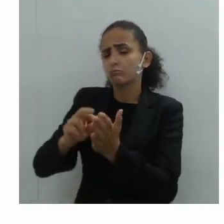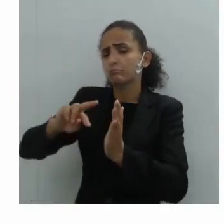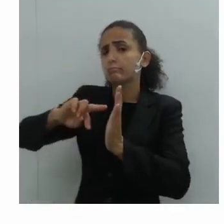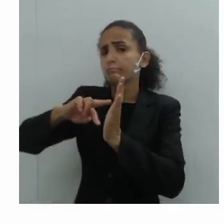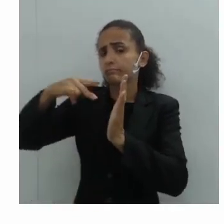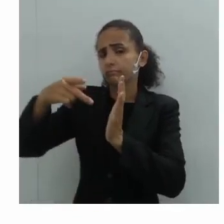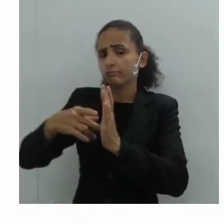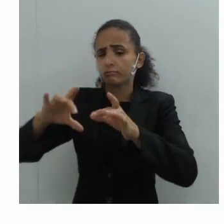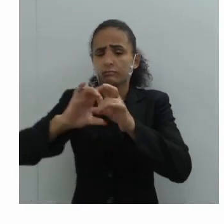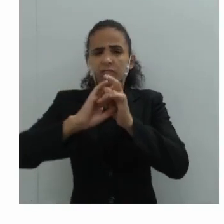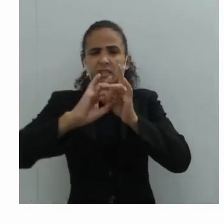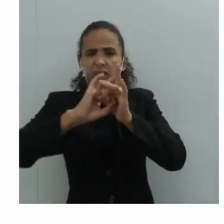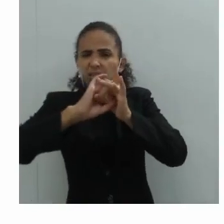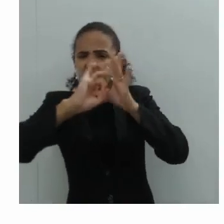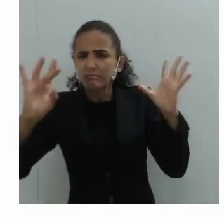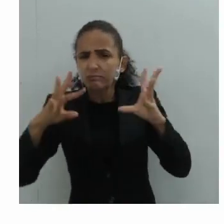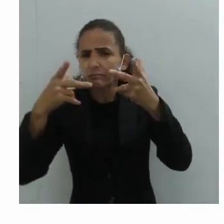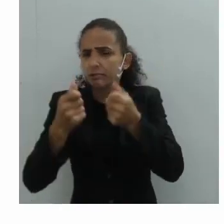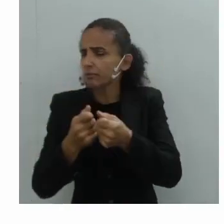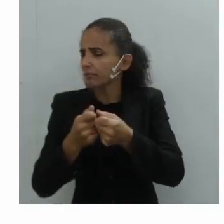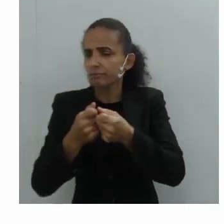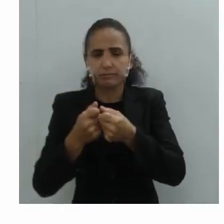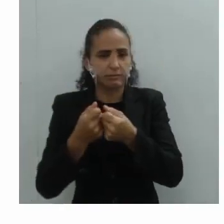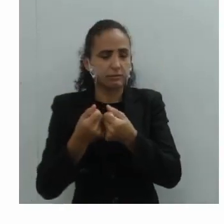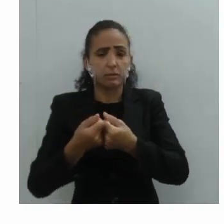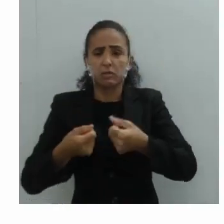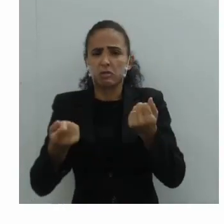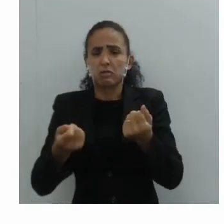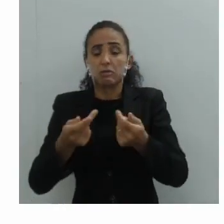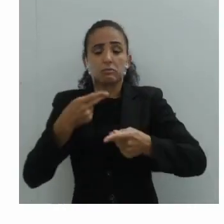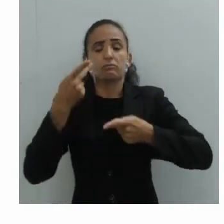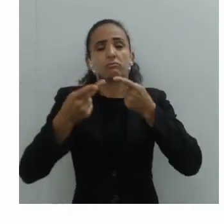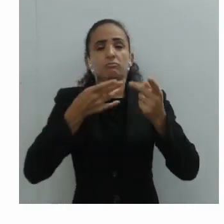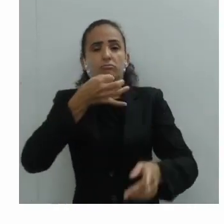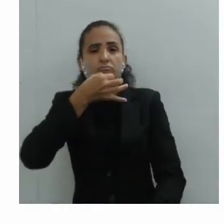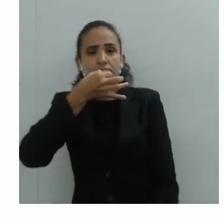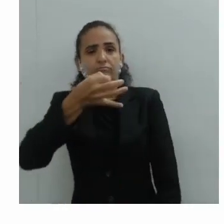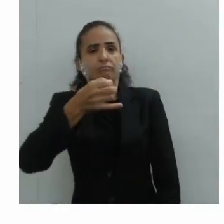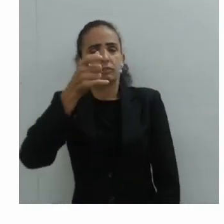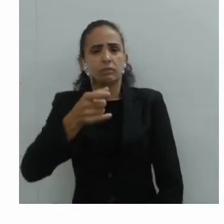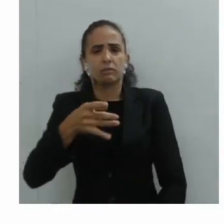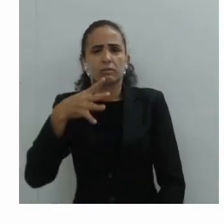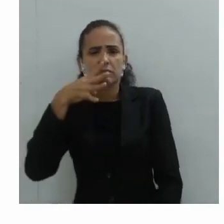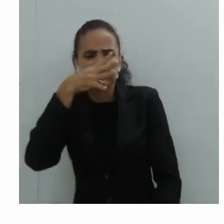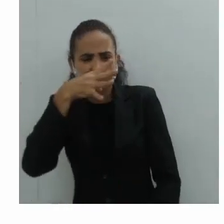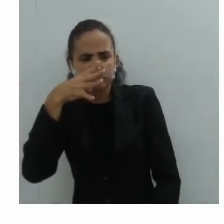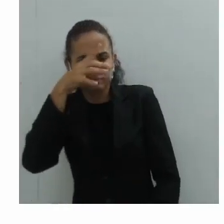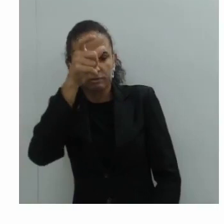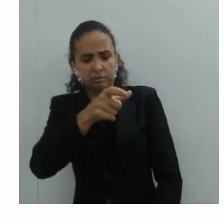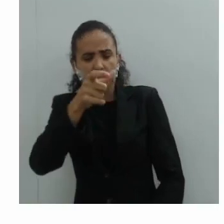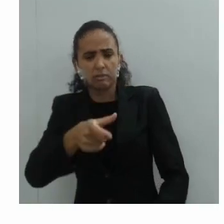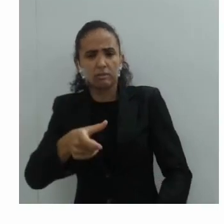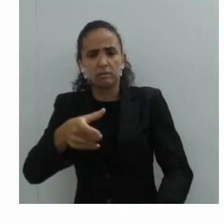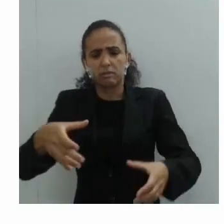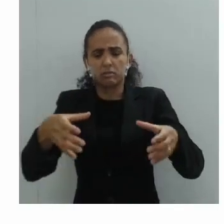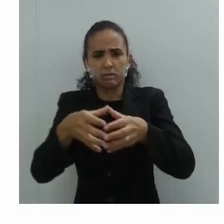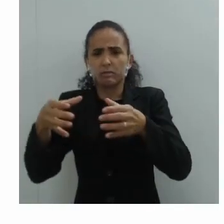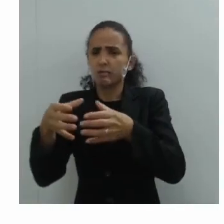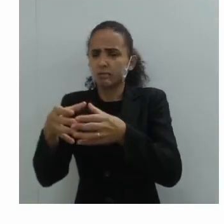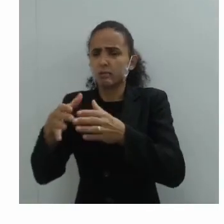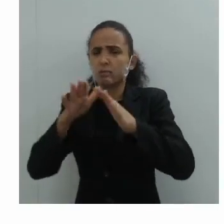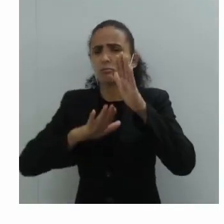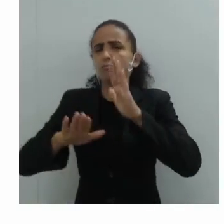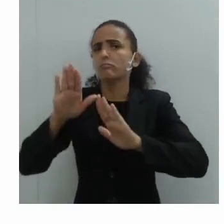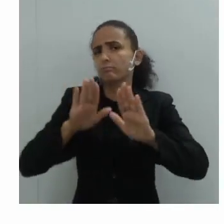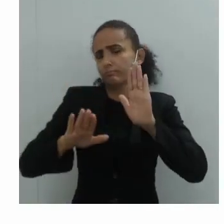significar liberdade total para se dizer o que se quer, ou seja, ofender as pessoas, causando danos